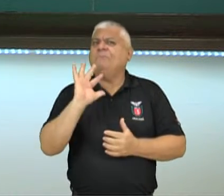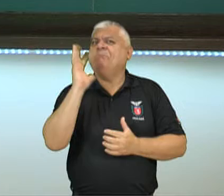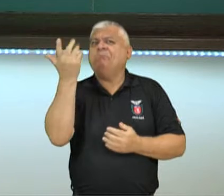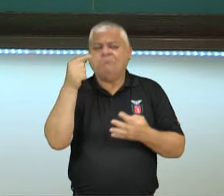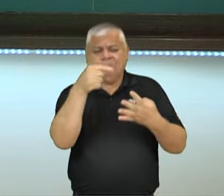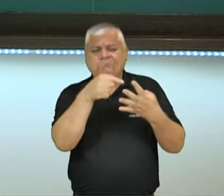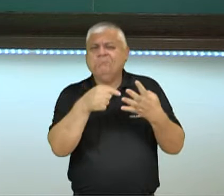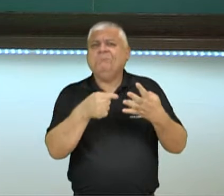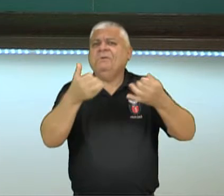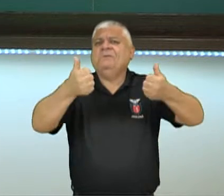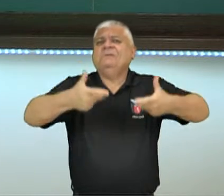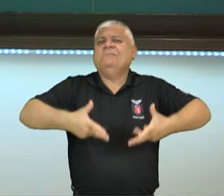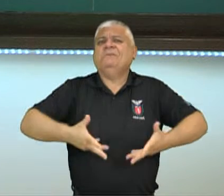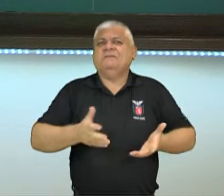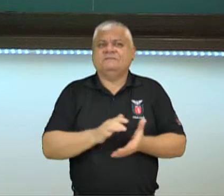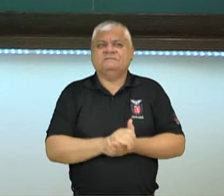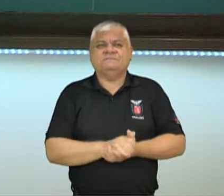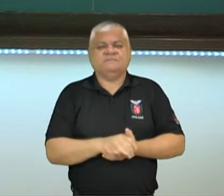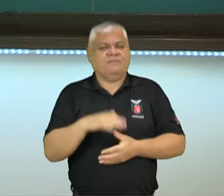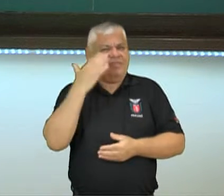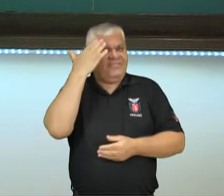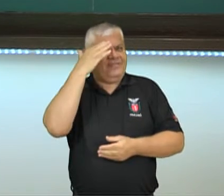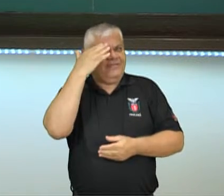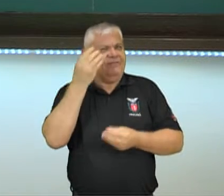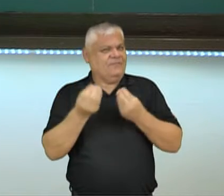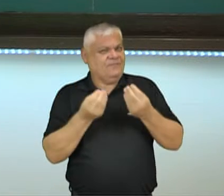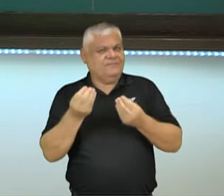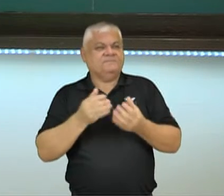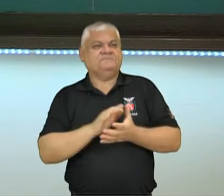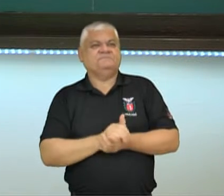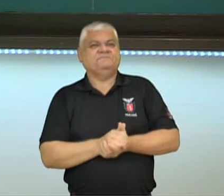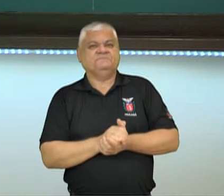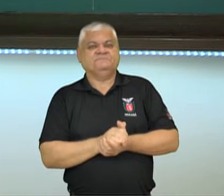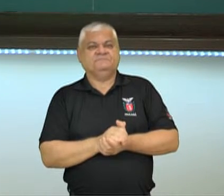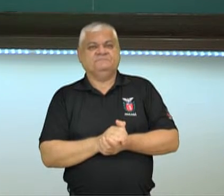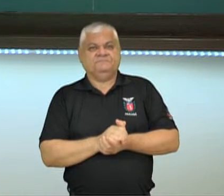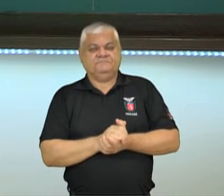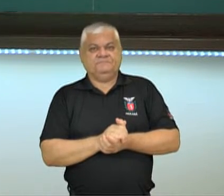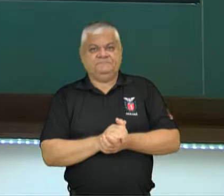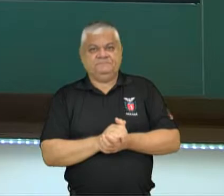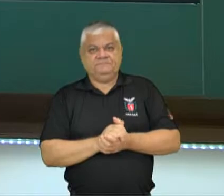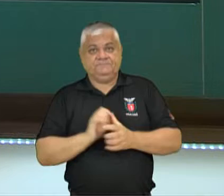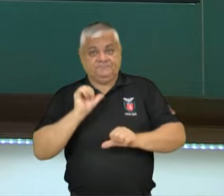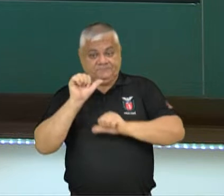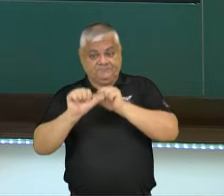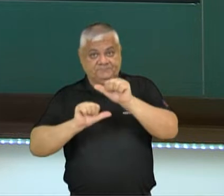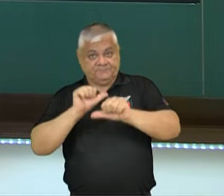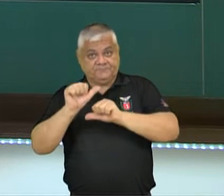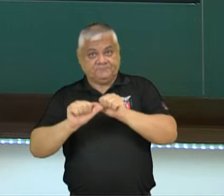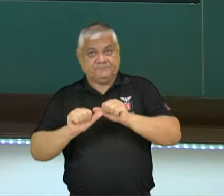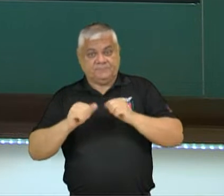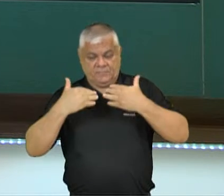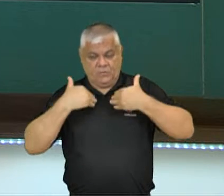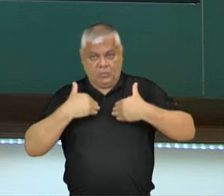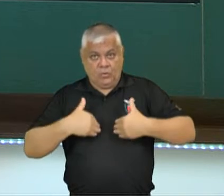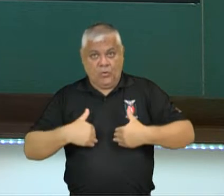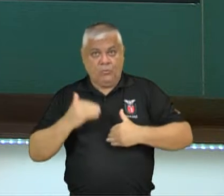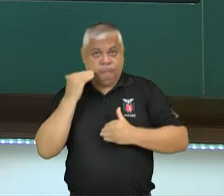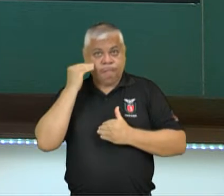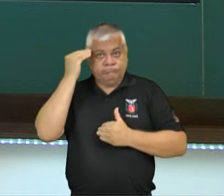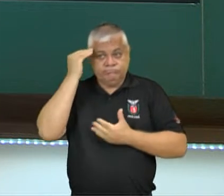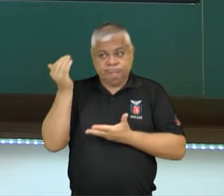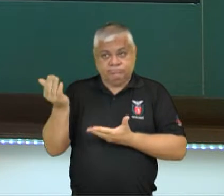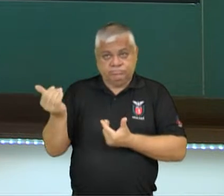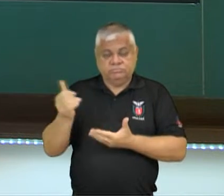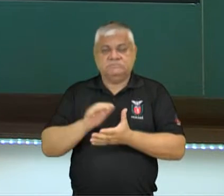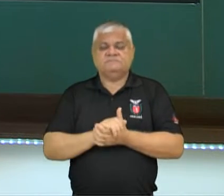as explicações? Então vamos entender melhor isso. Essa mudança aí que acontece na adolescência,